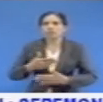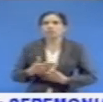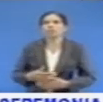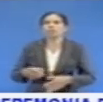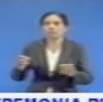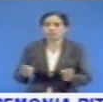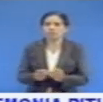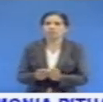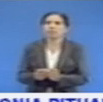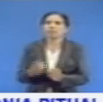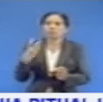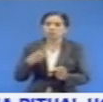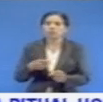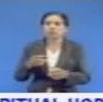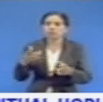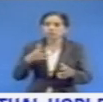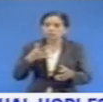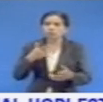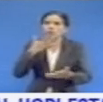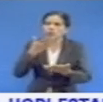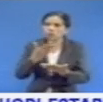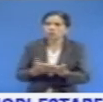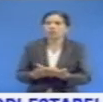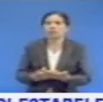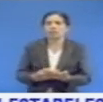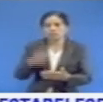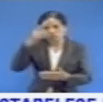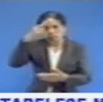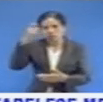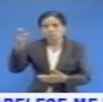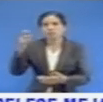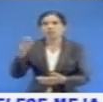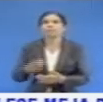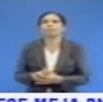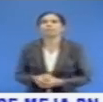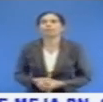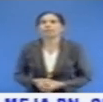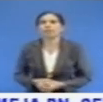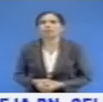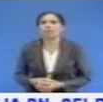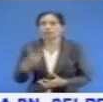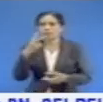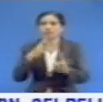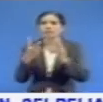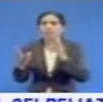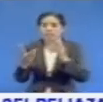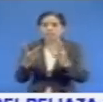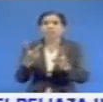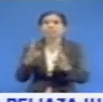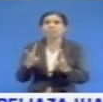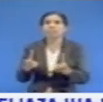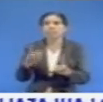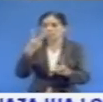volta, mesmo a mim escutar, cada sua silêncio mais me falava a mim. Durante a visita a José Ramos Horta, no